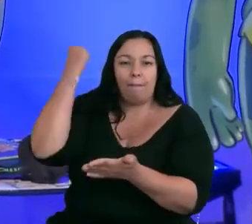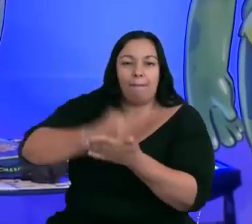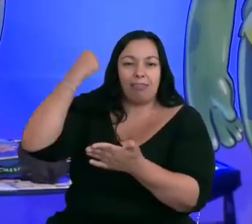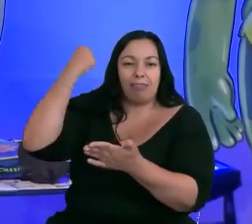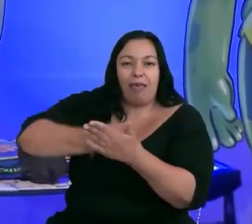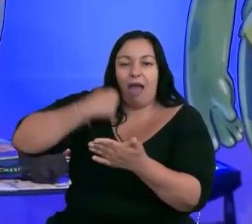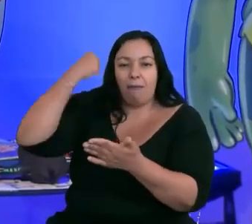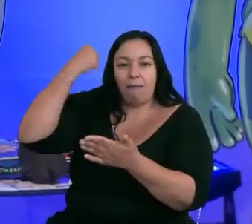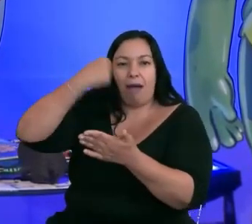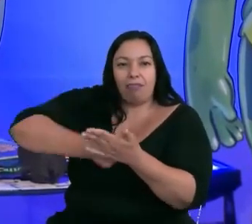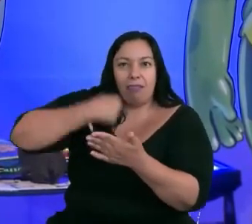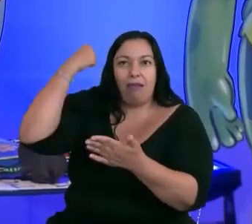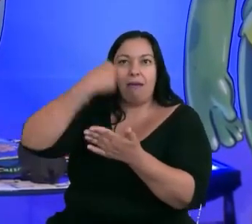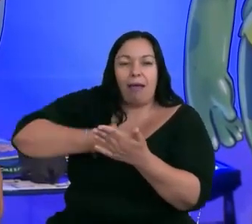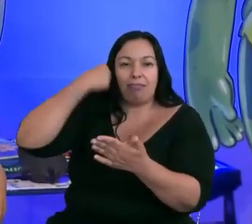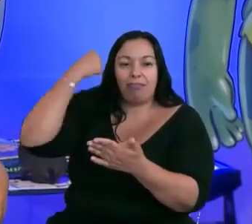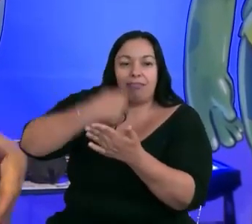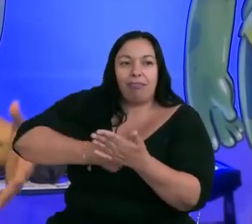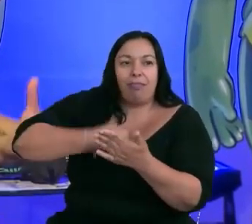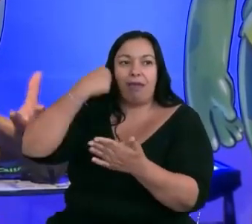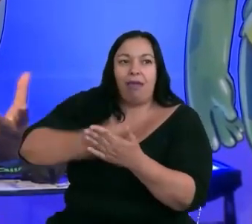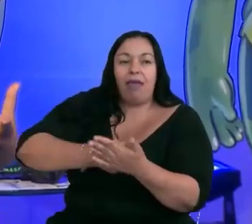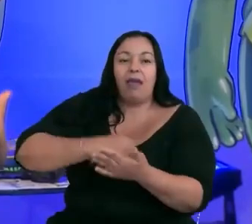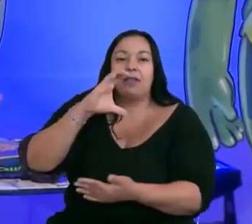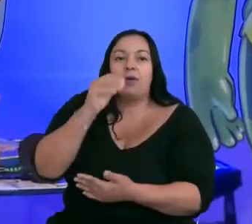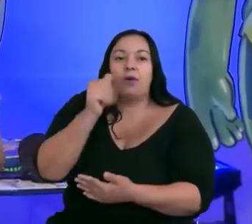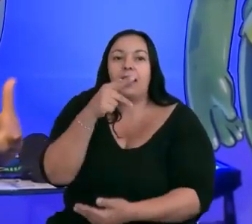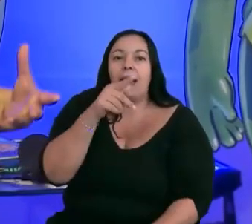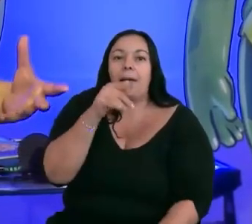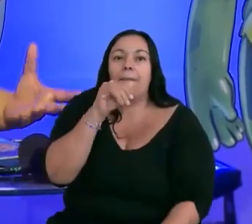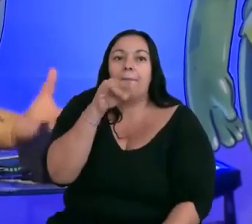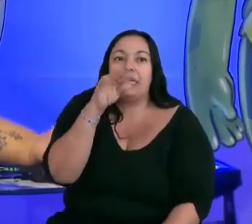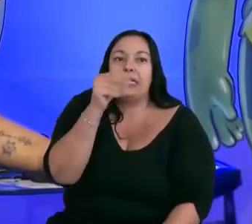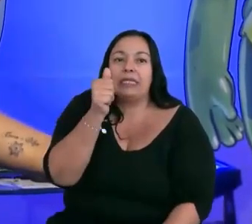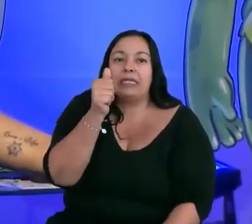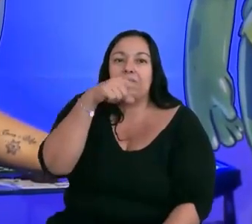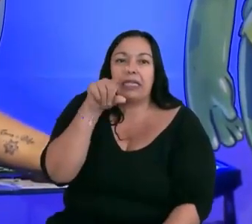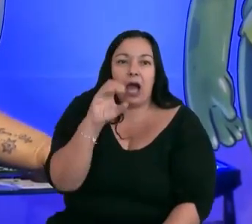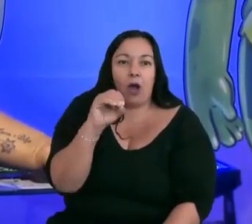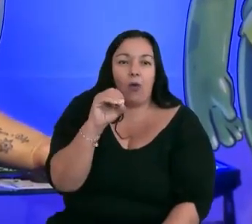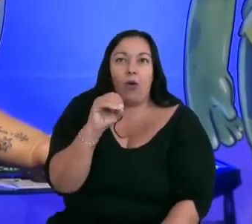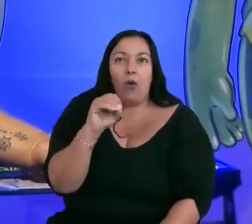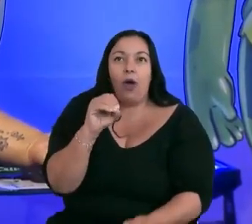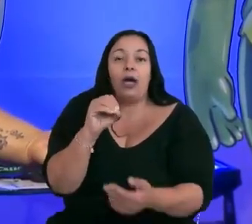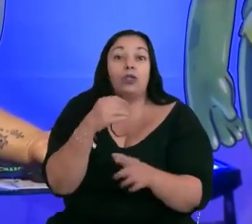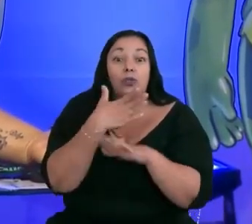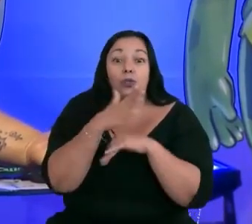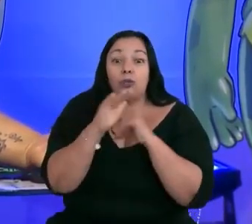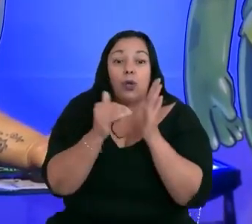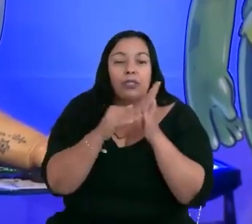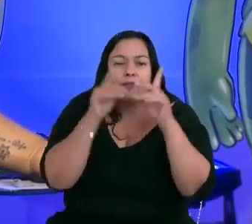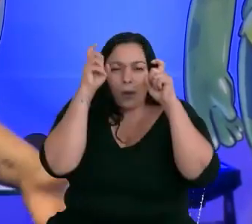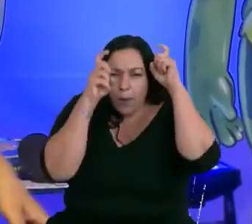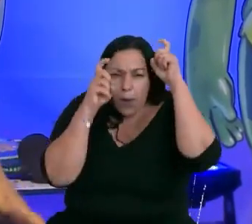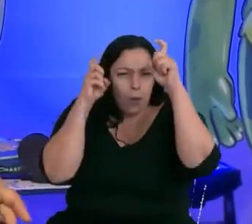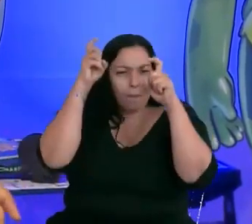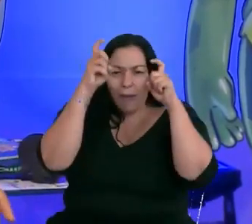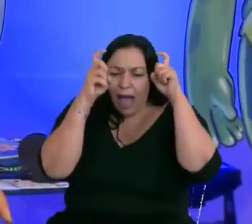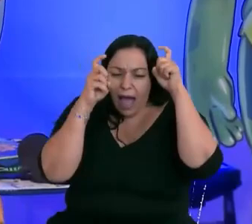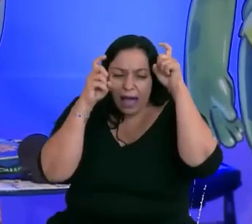bater bastante no Capitão Mergulho e imobilizou ele. Todos ficaram preocupados, achando que tinha acabado